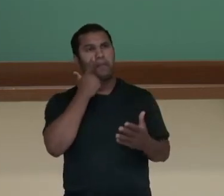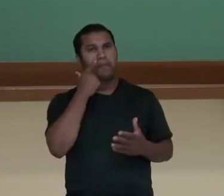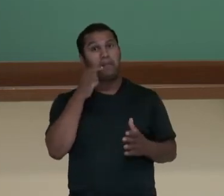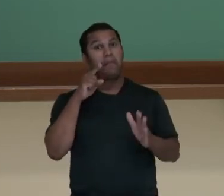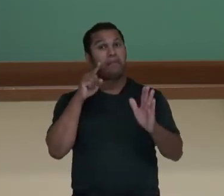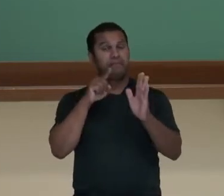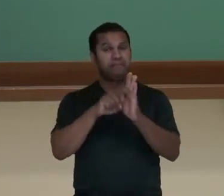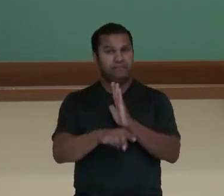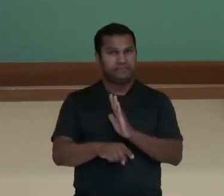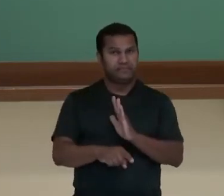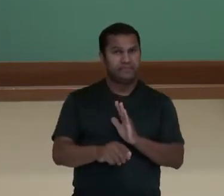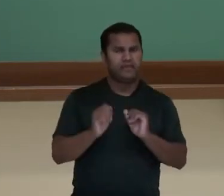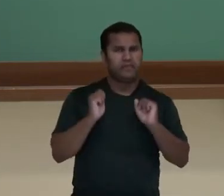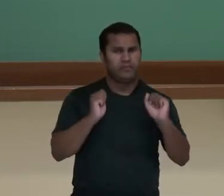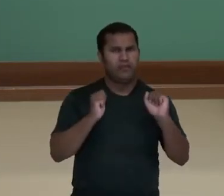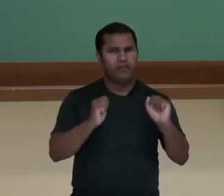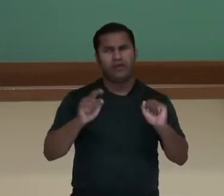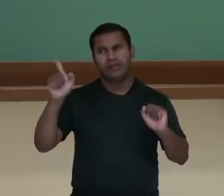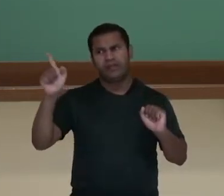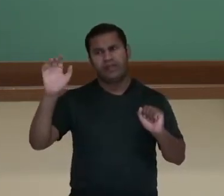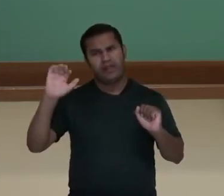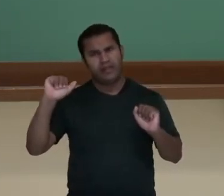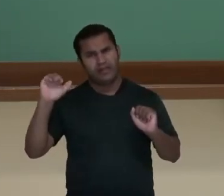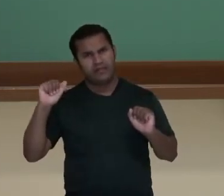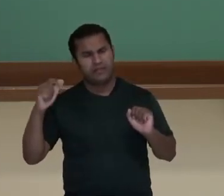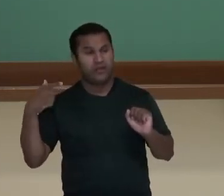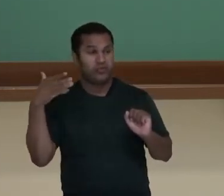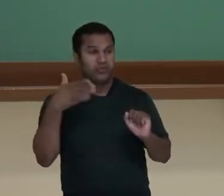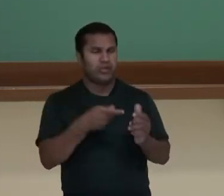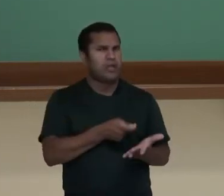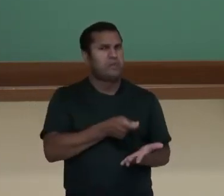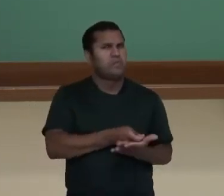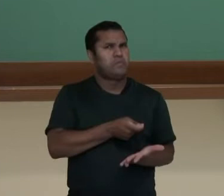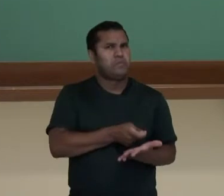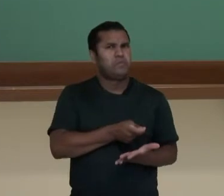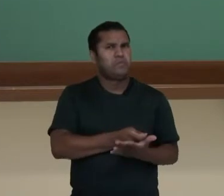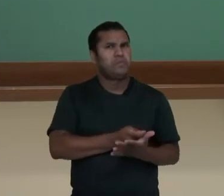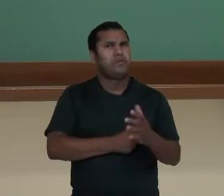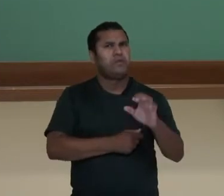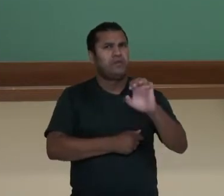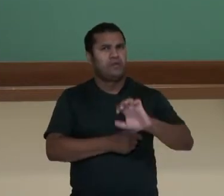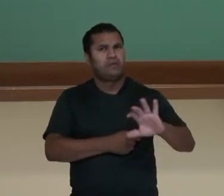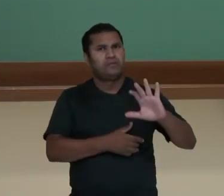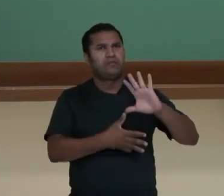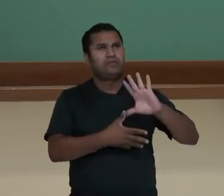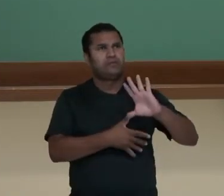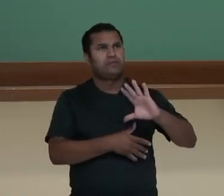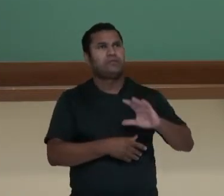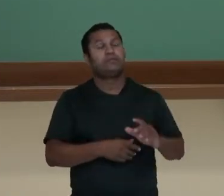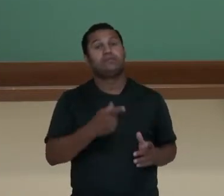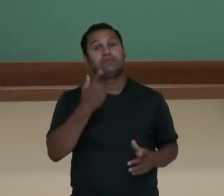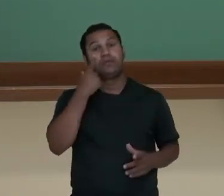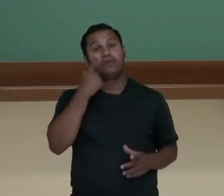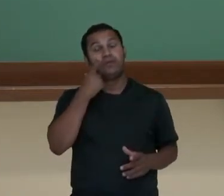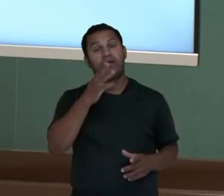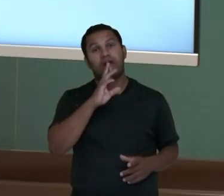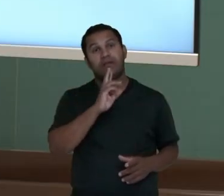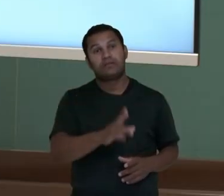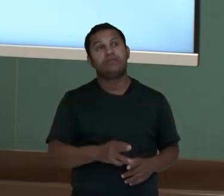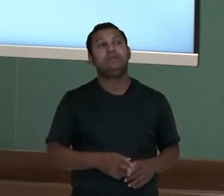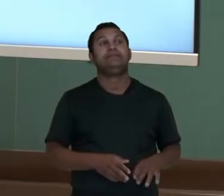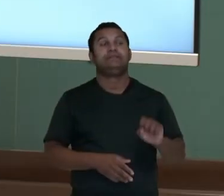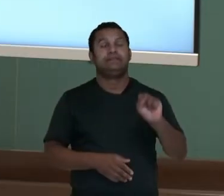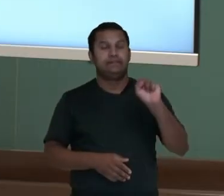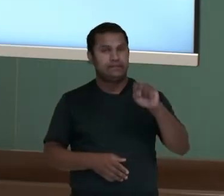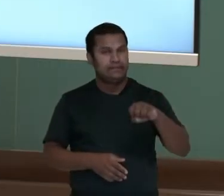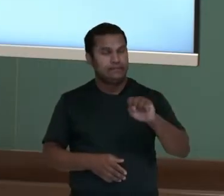espanhóis impuseram sua cultura e religião aos povos da América, né? Comente e justifique a sua resposta. Sim, né? Os